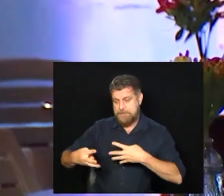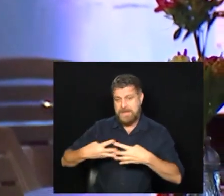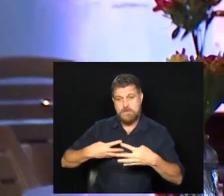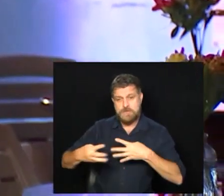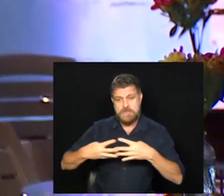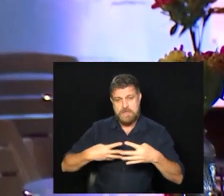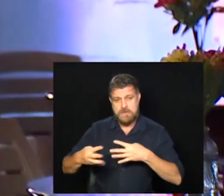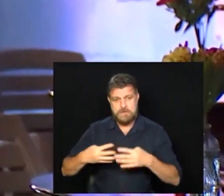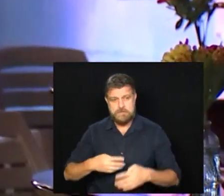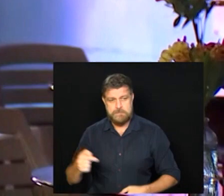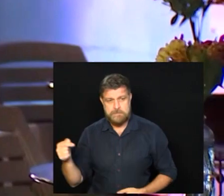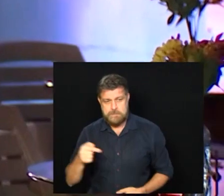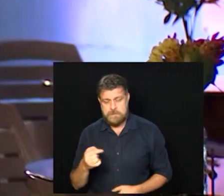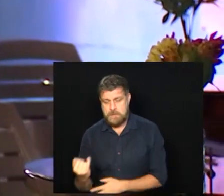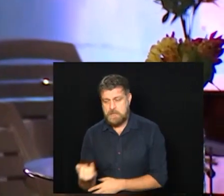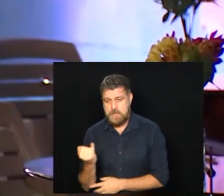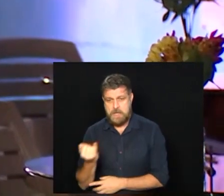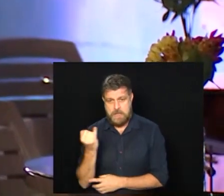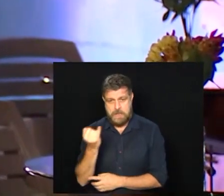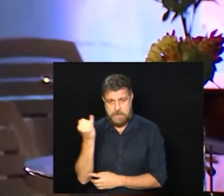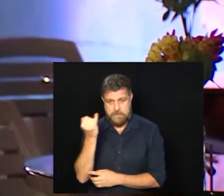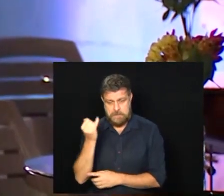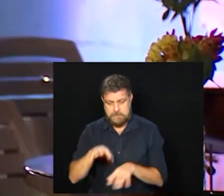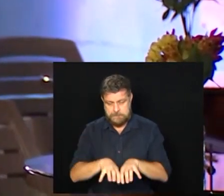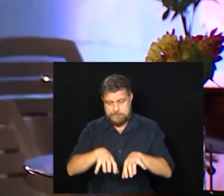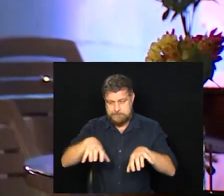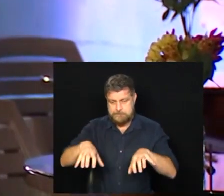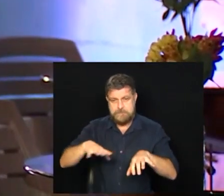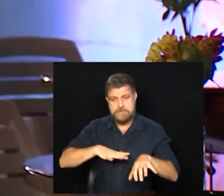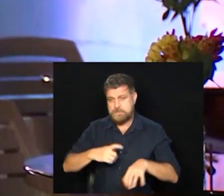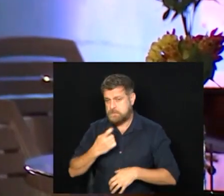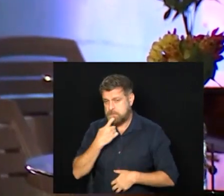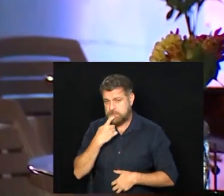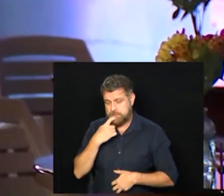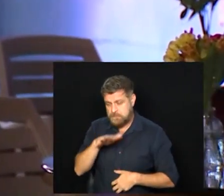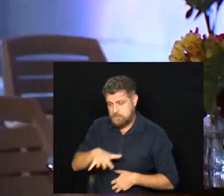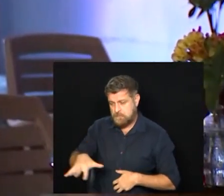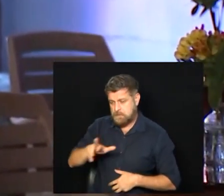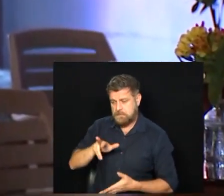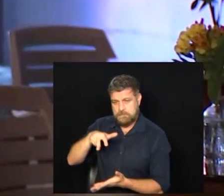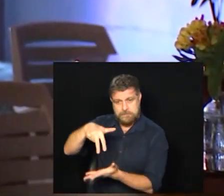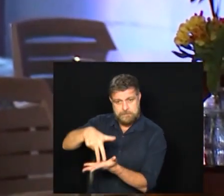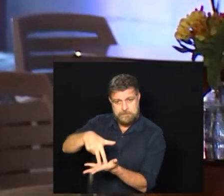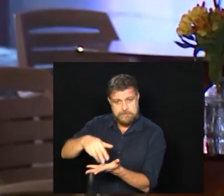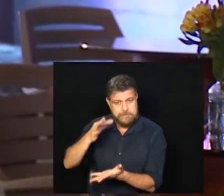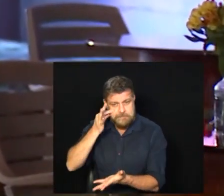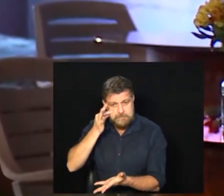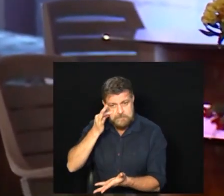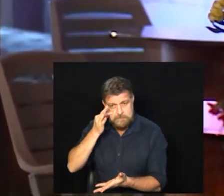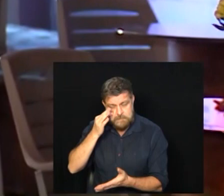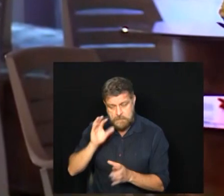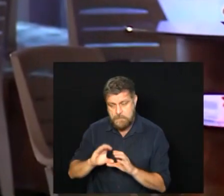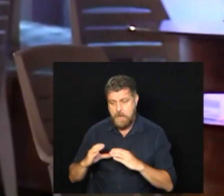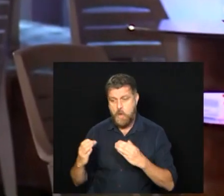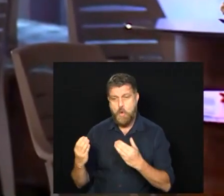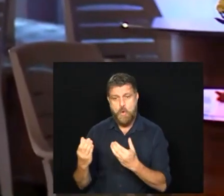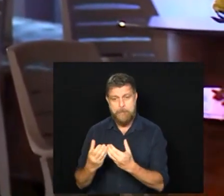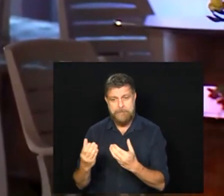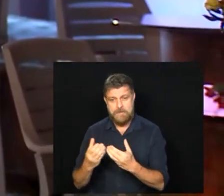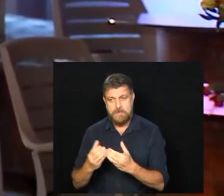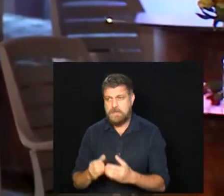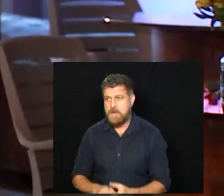não é? É importante distrito aqui da cidade de Campinas. Como você disse, numa cooperativa,